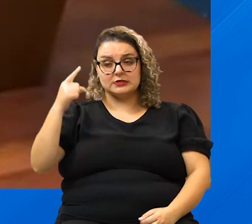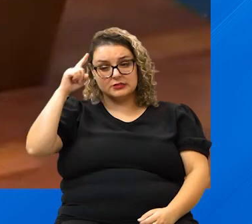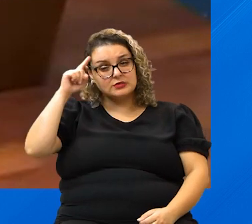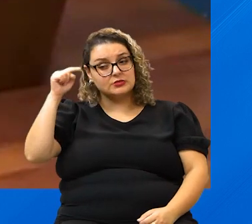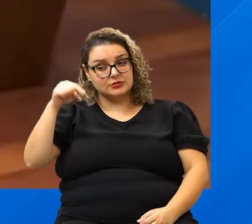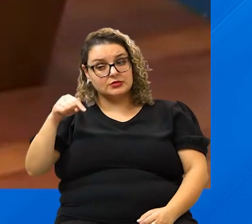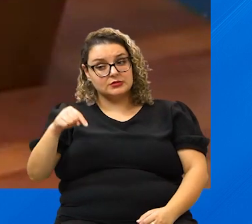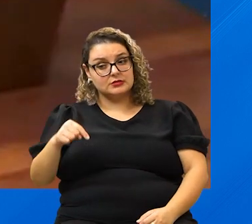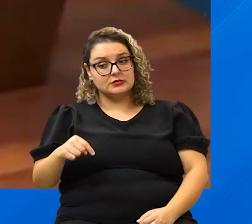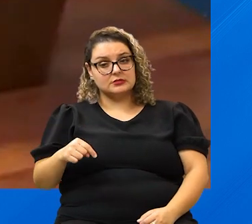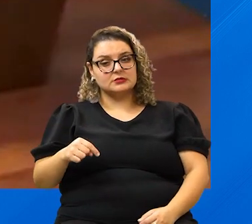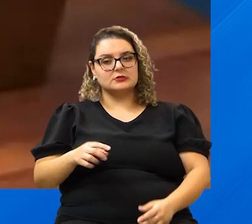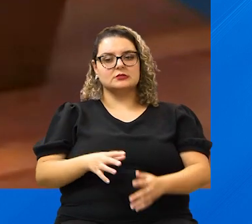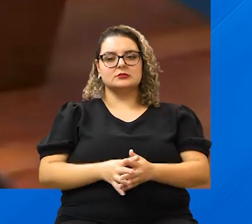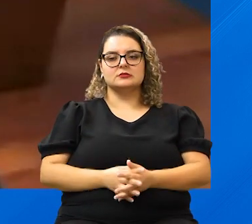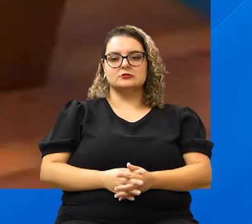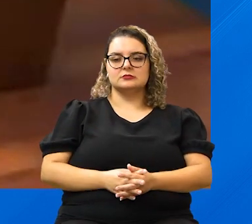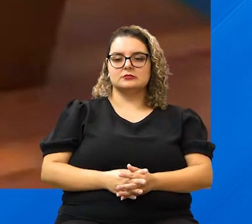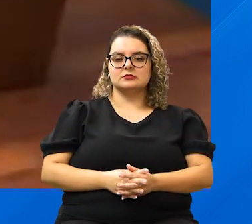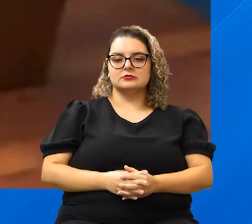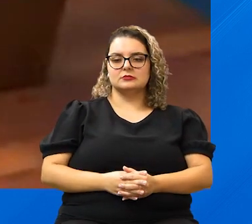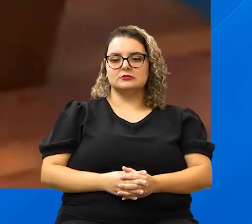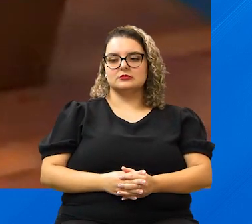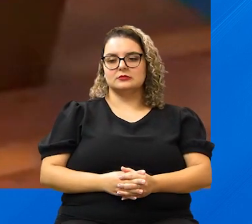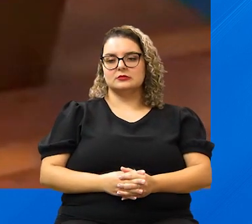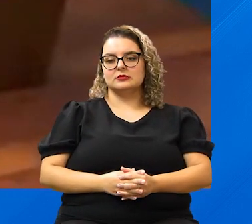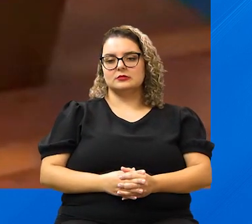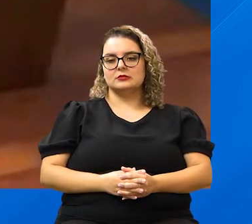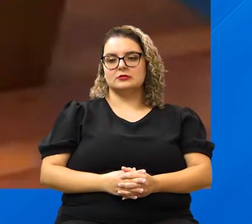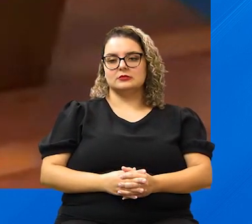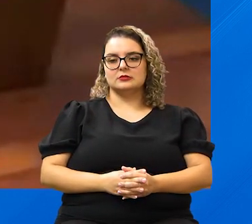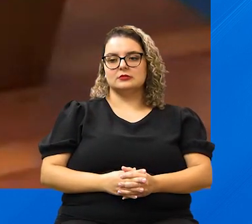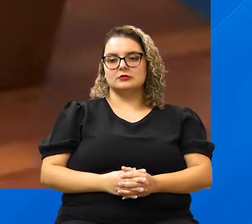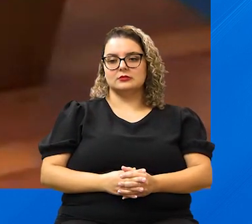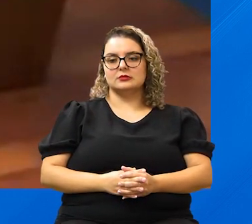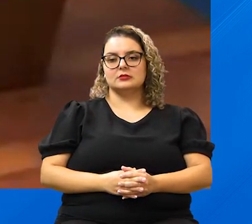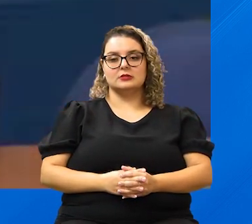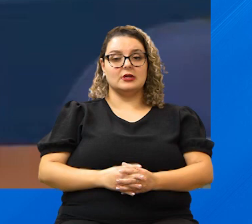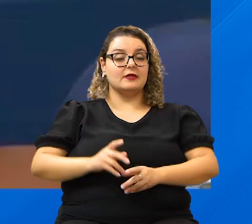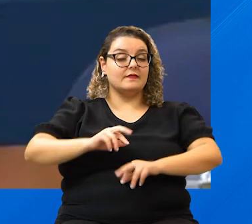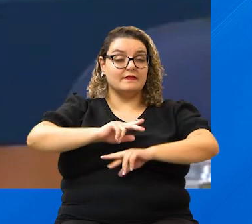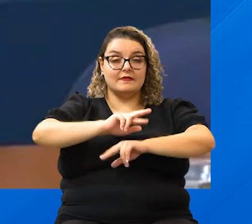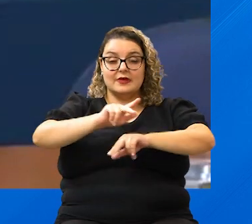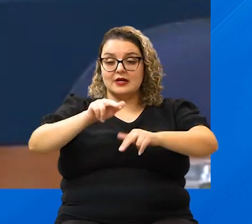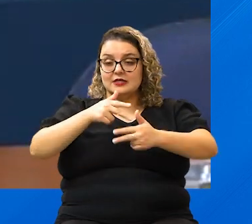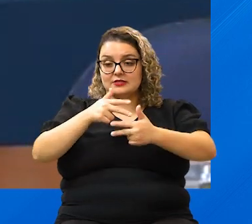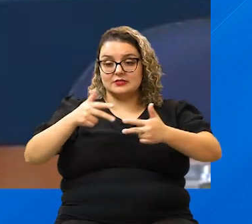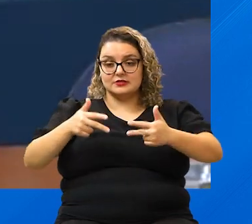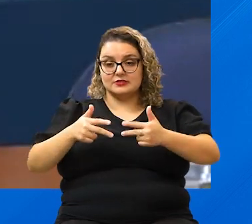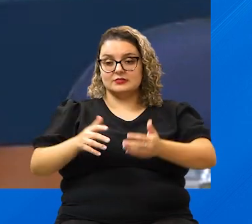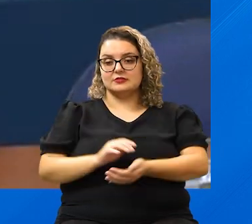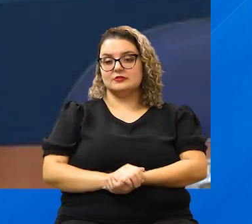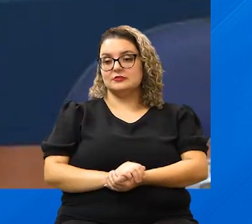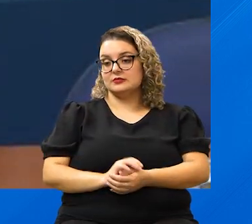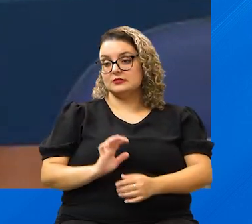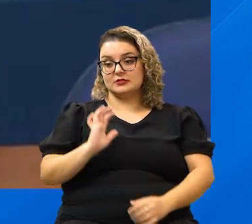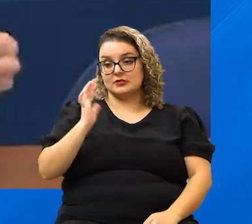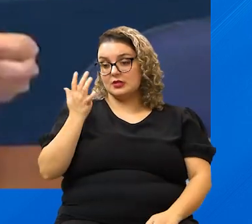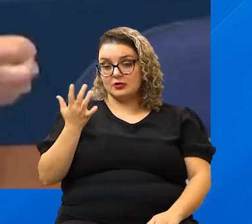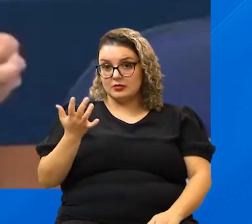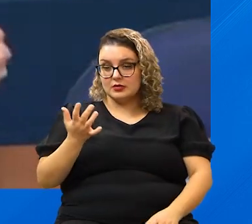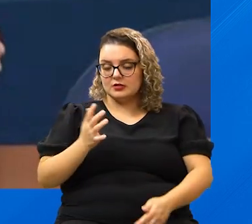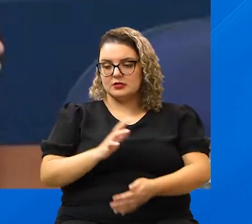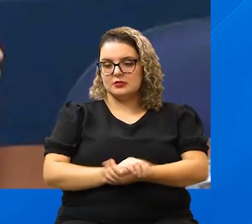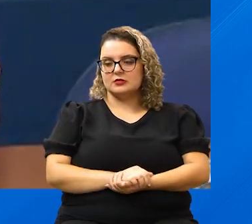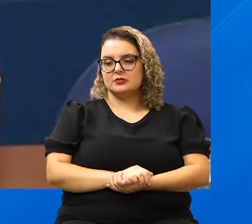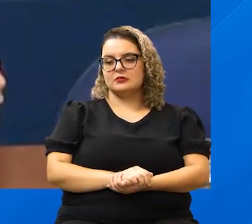Sim. É uma avalanche de coisas, né? É uma avalanche de coisas. Então, às